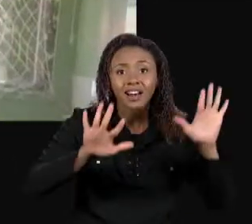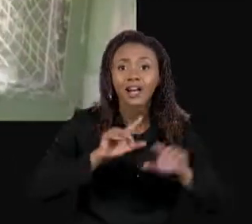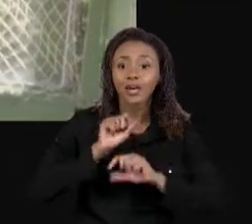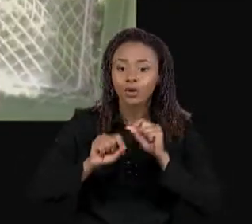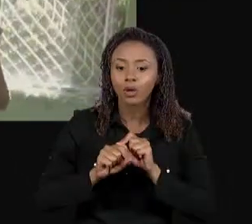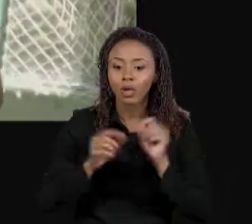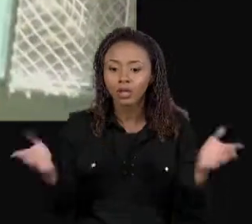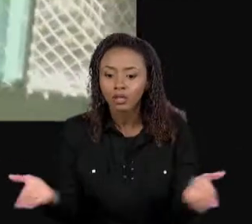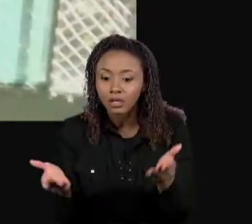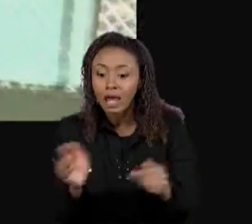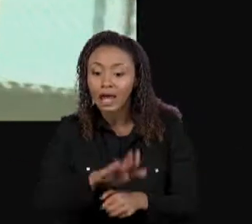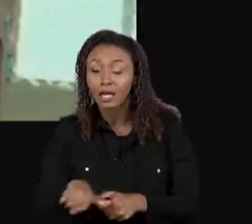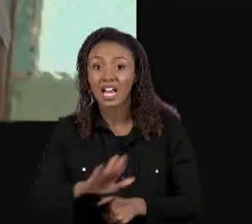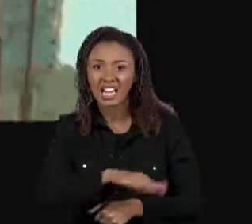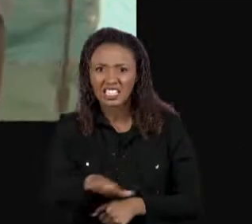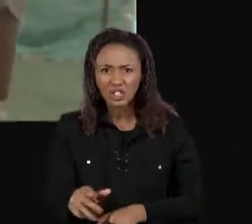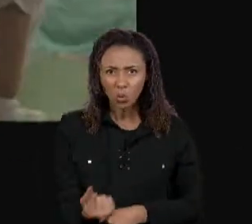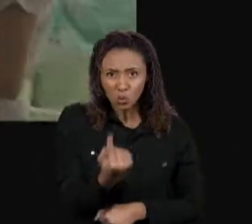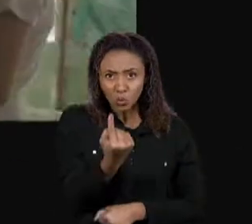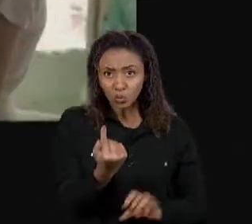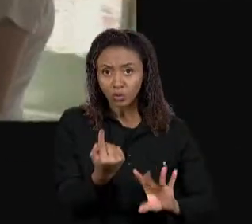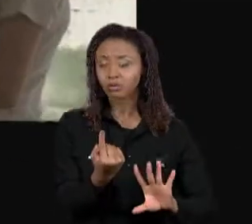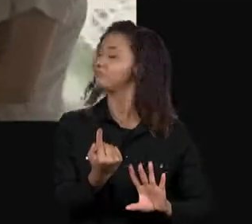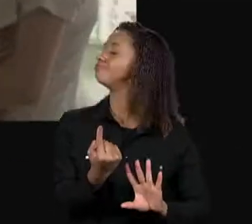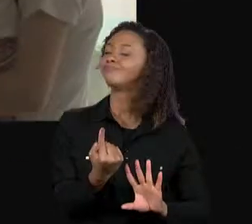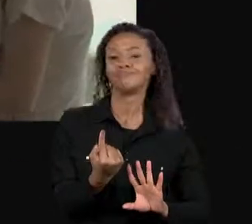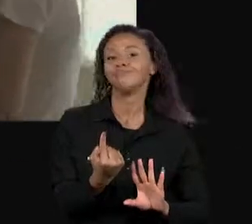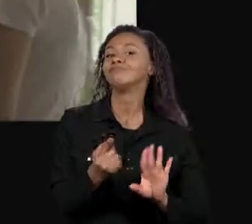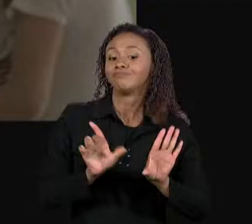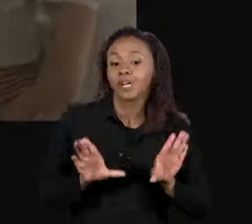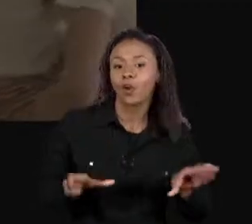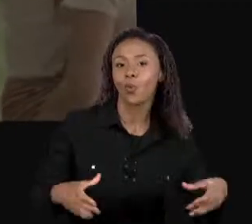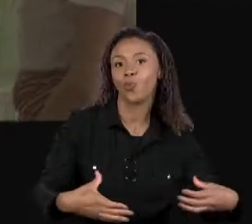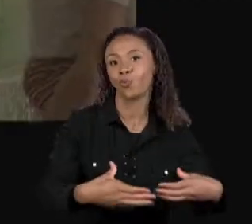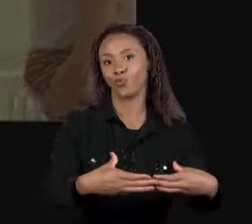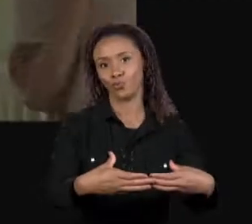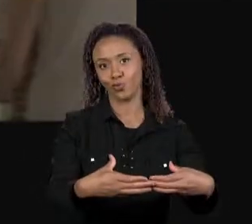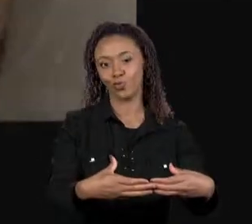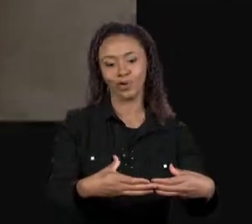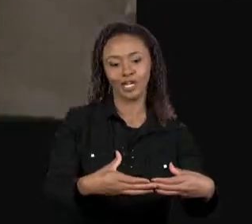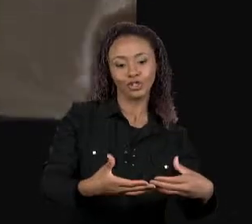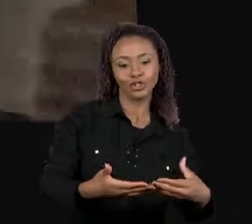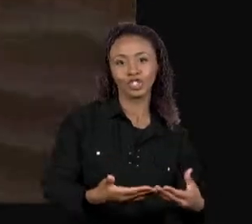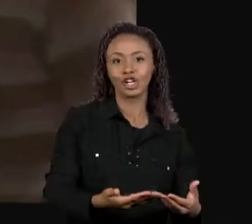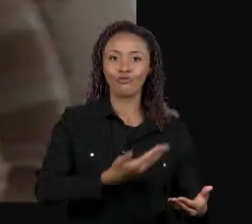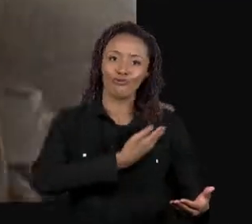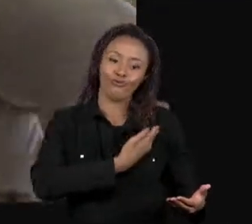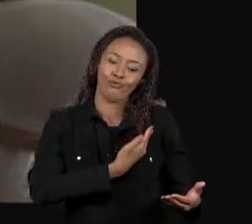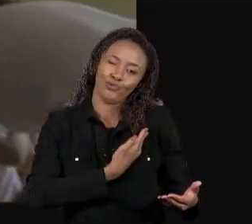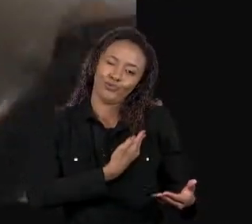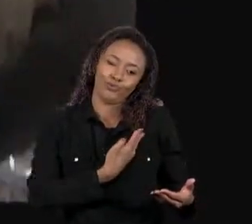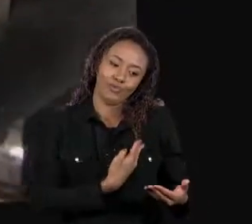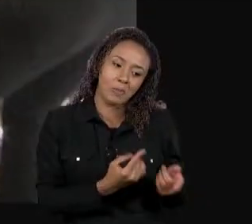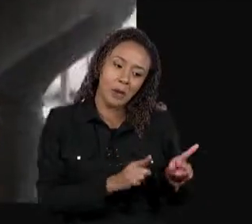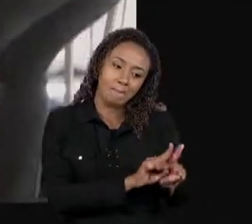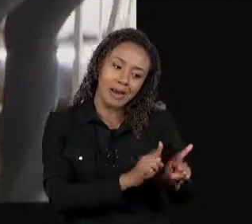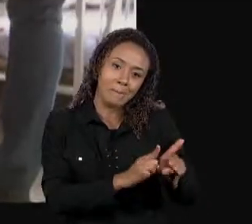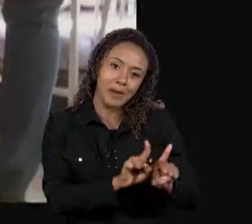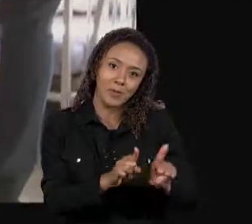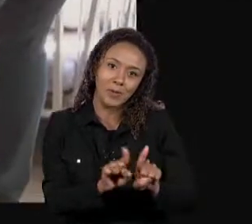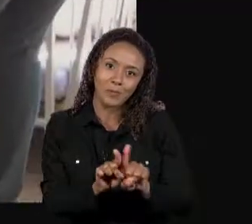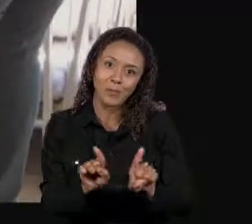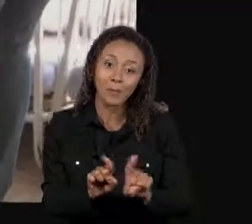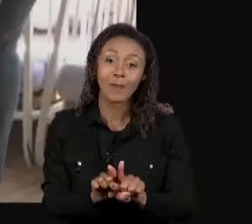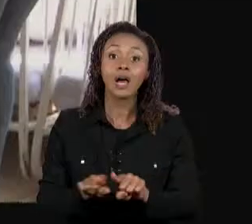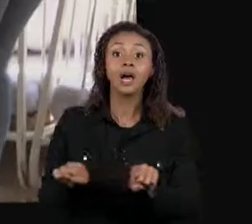a criança não é a criança sozinha, é a criança no seu coletivo, né, com o seu grupo de pares, mas é também a criança